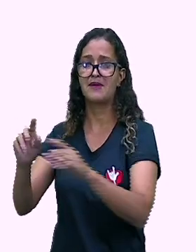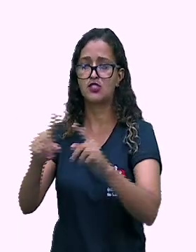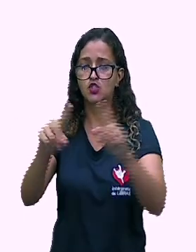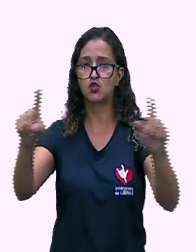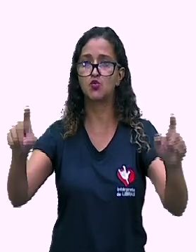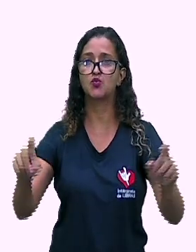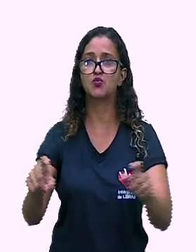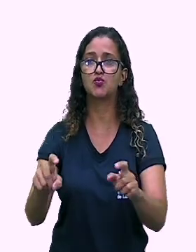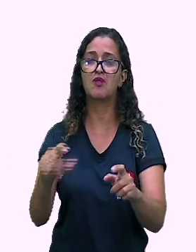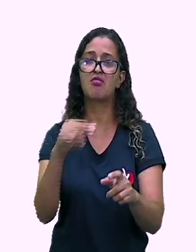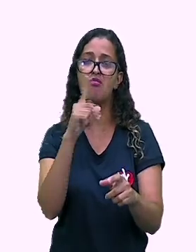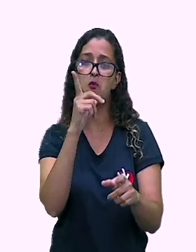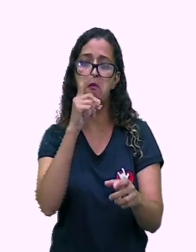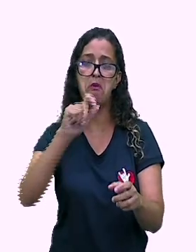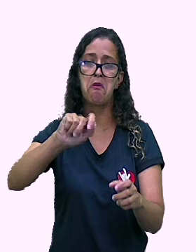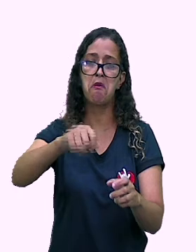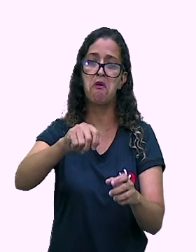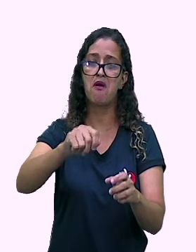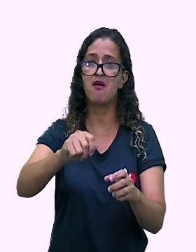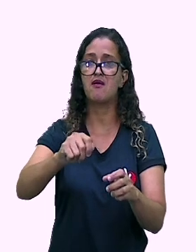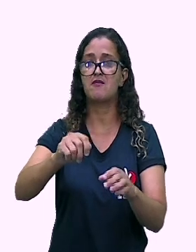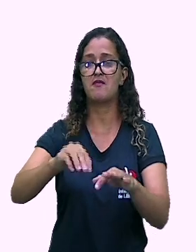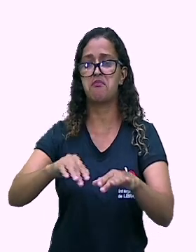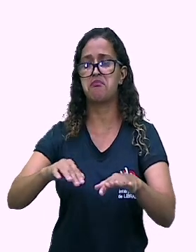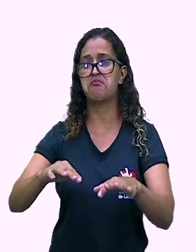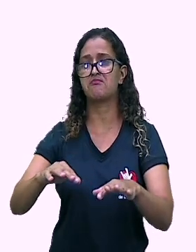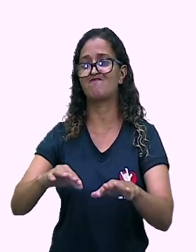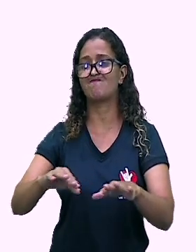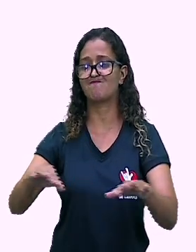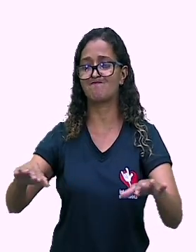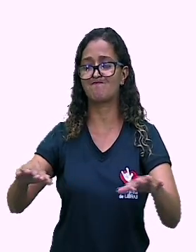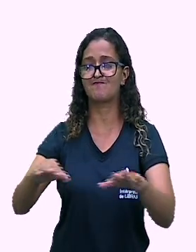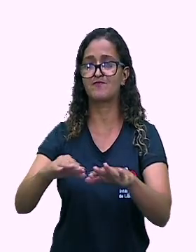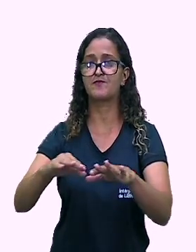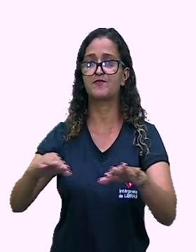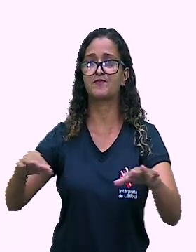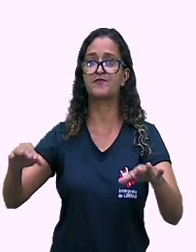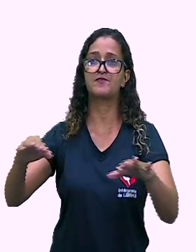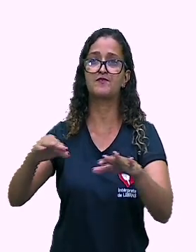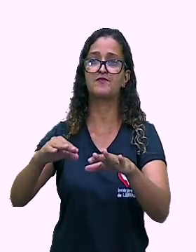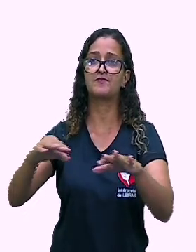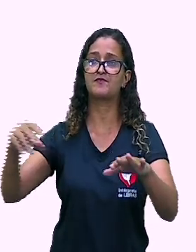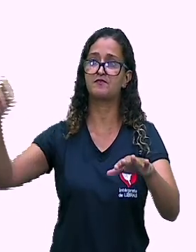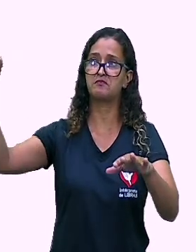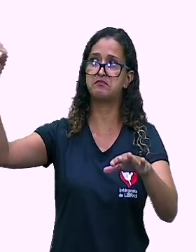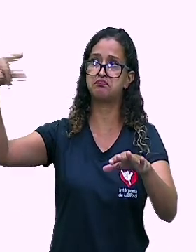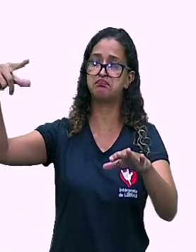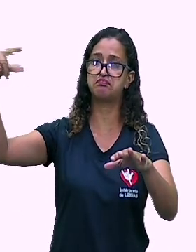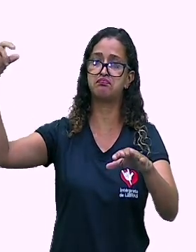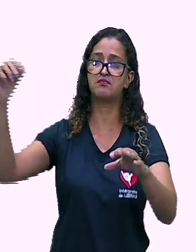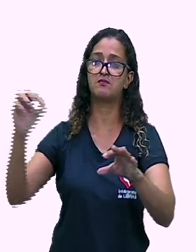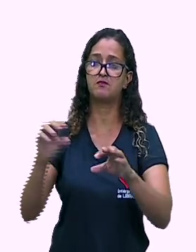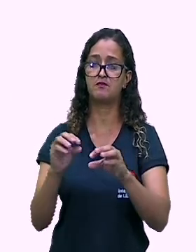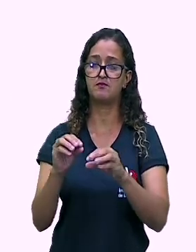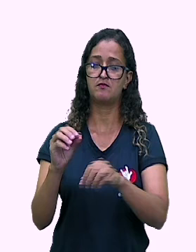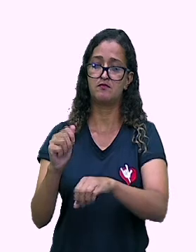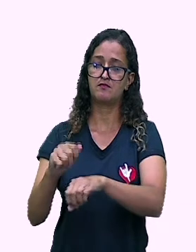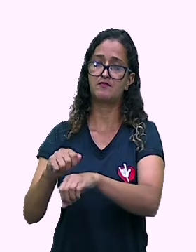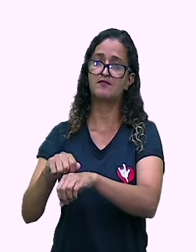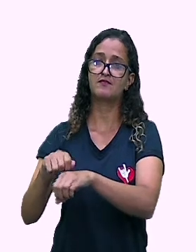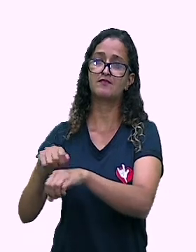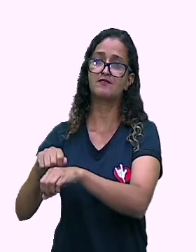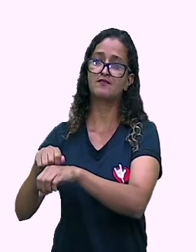para derreter, aí o aquecimento, o calor do ambiente faz o quê? Que o